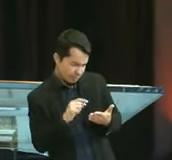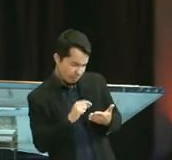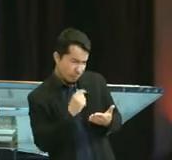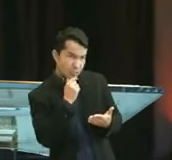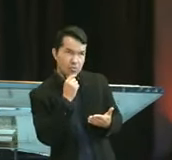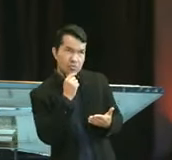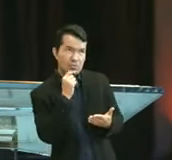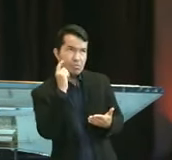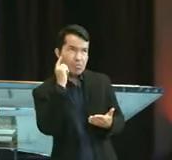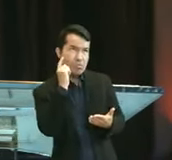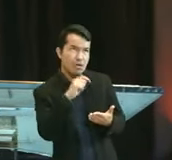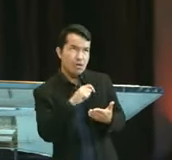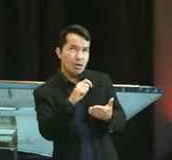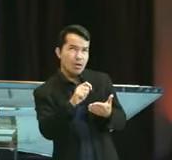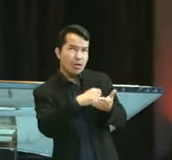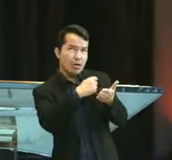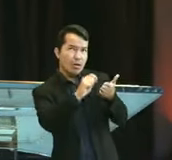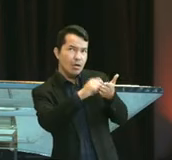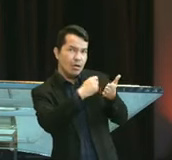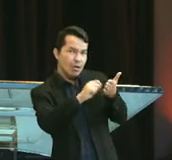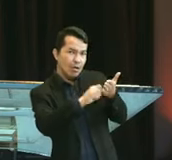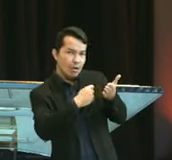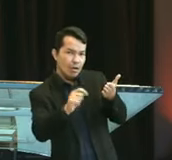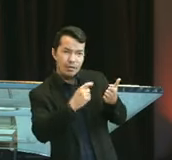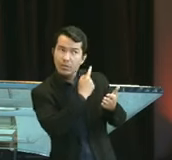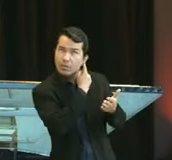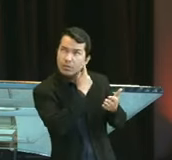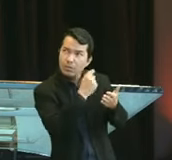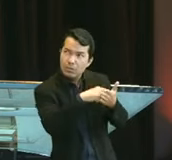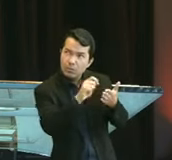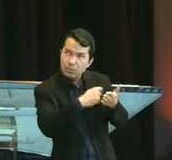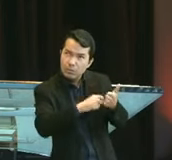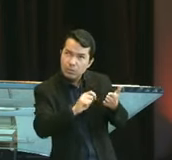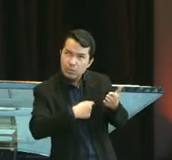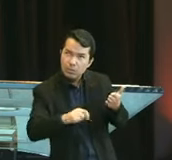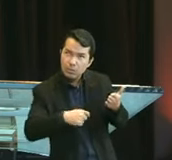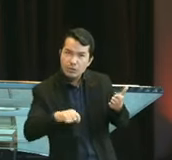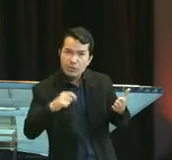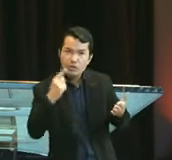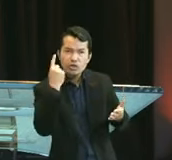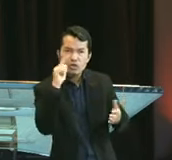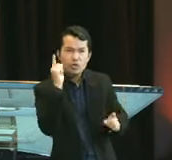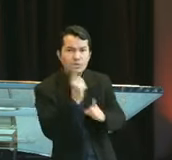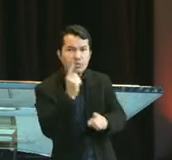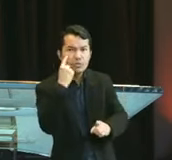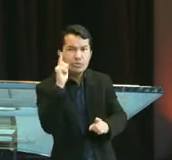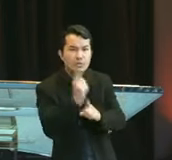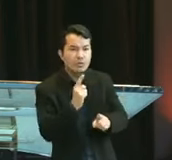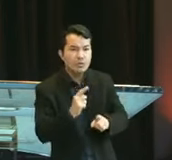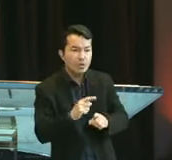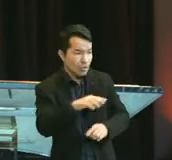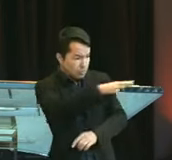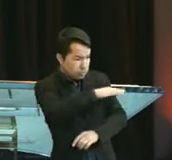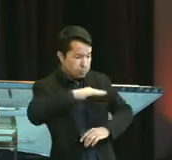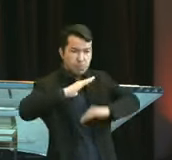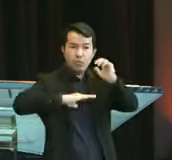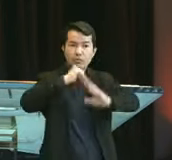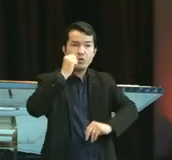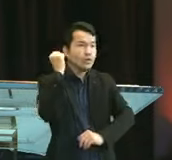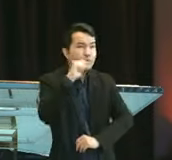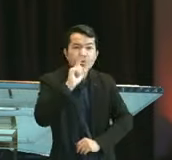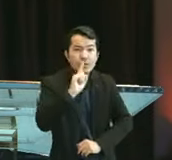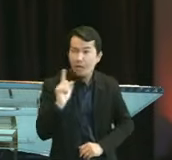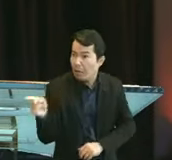se a nota estava certa, ele escreveu as notas. Que habilidade é essa? Eu